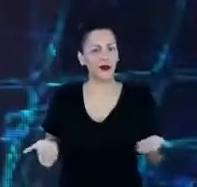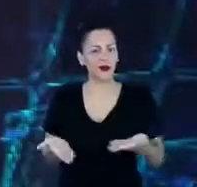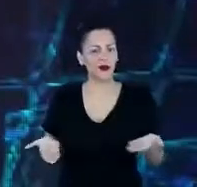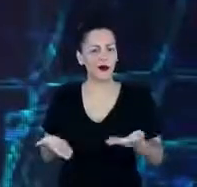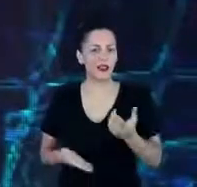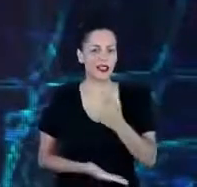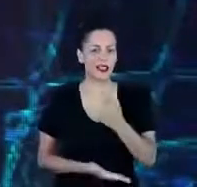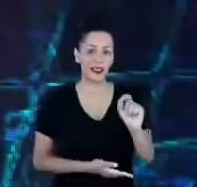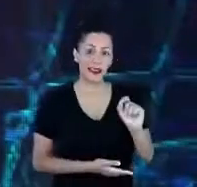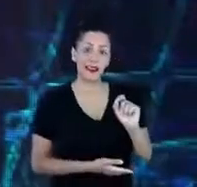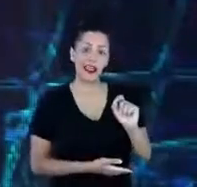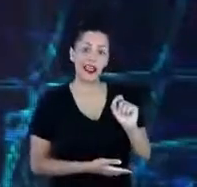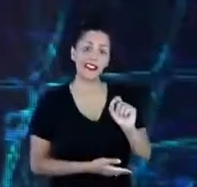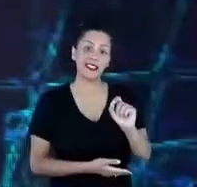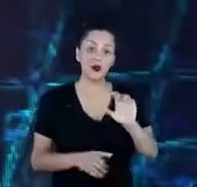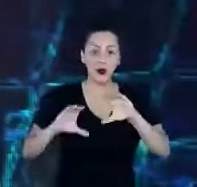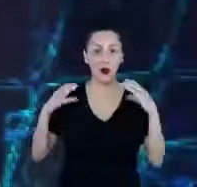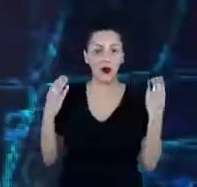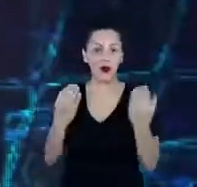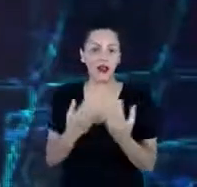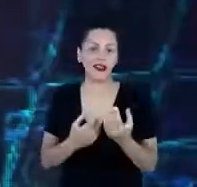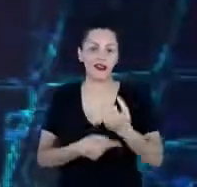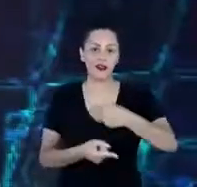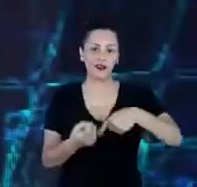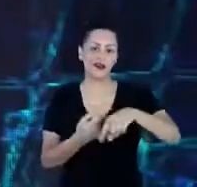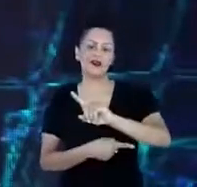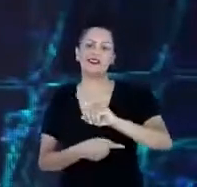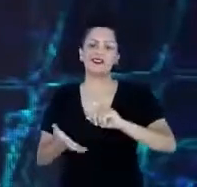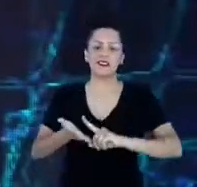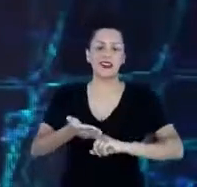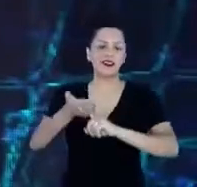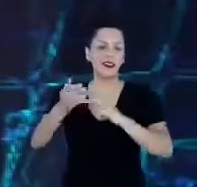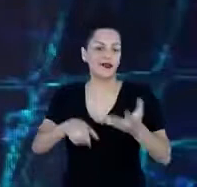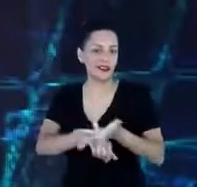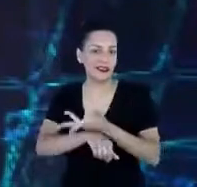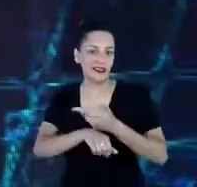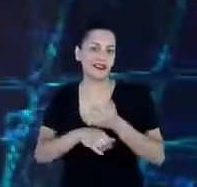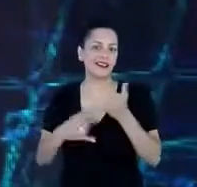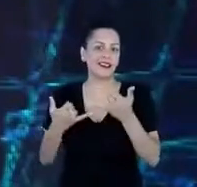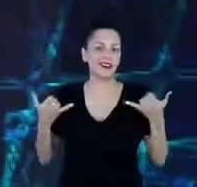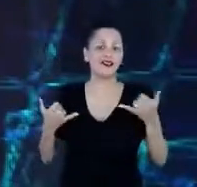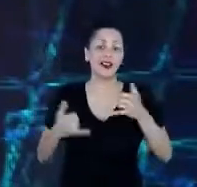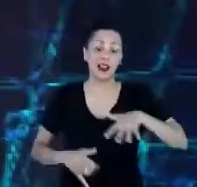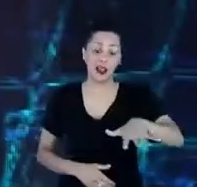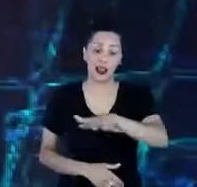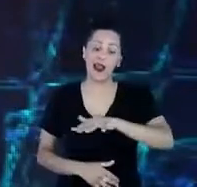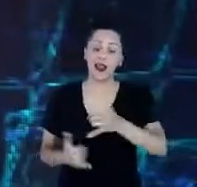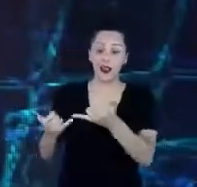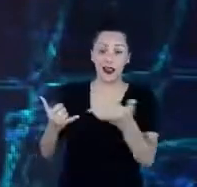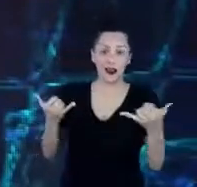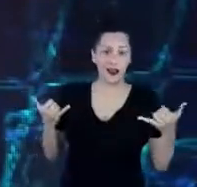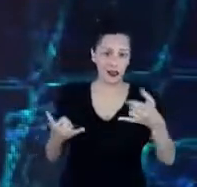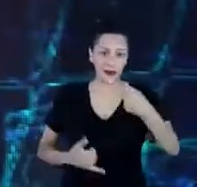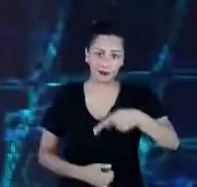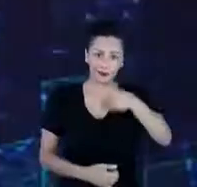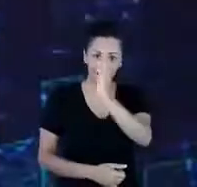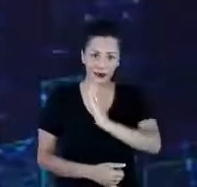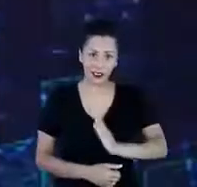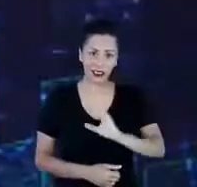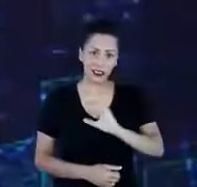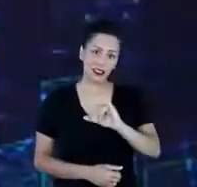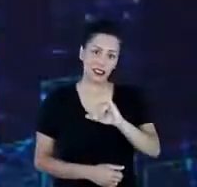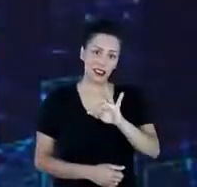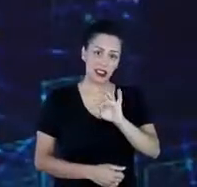do congresso de inovação tecnológica e eficiência energética do setor elétrico brasileiro o City anel